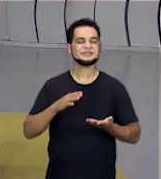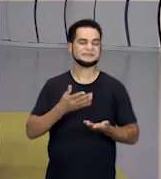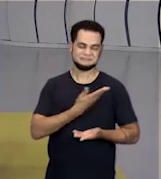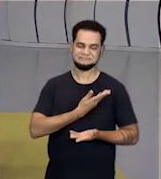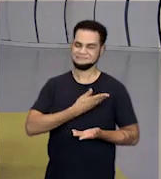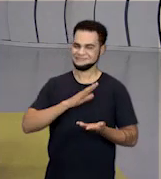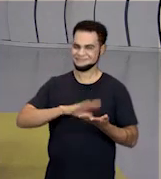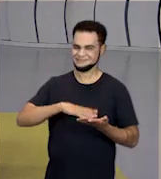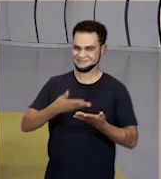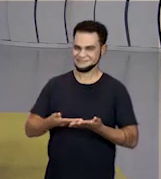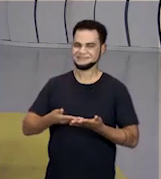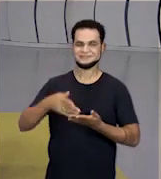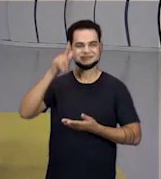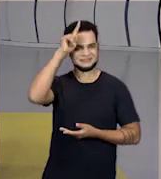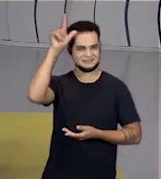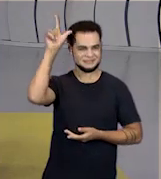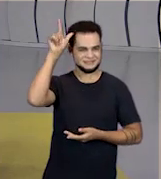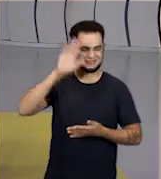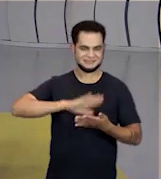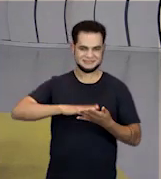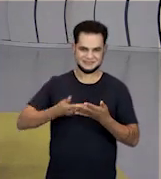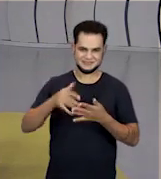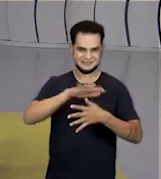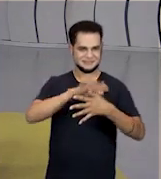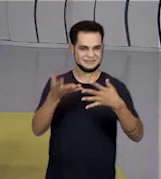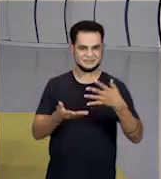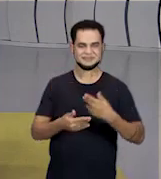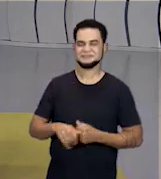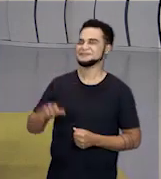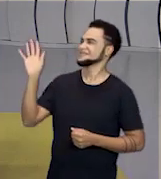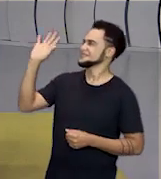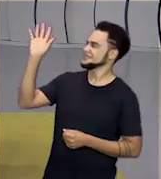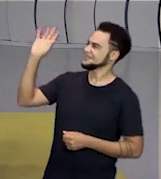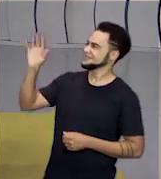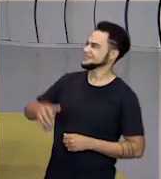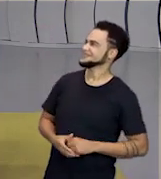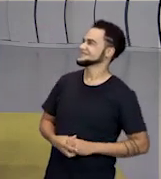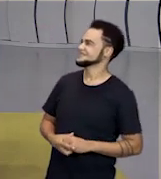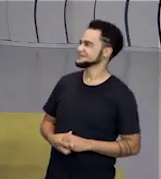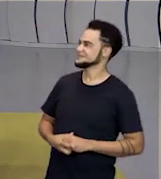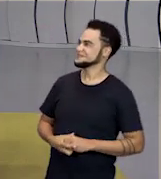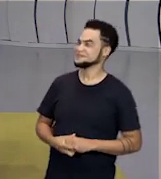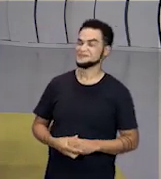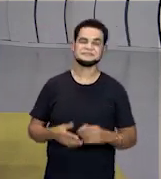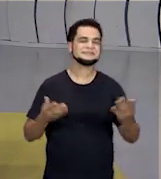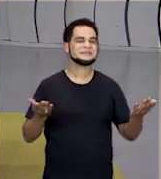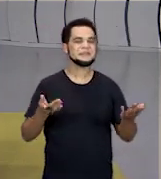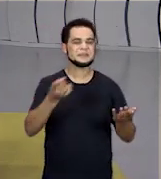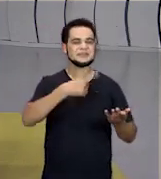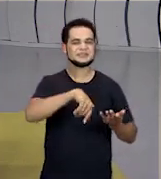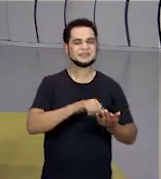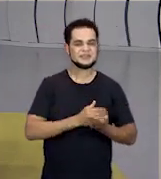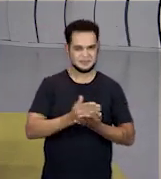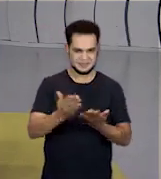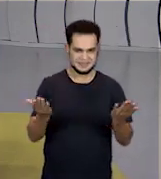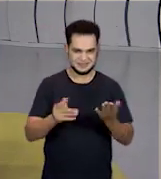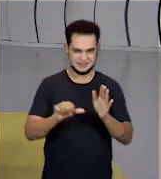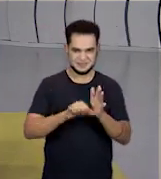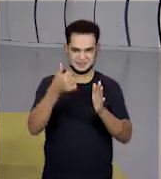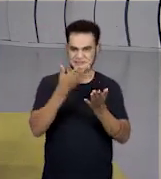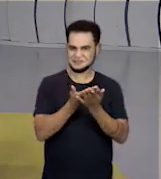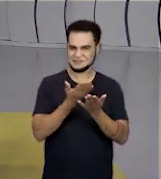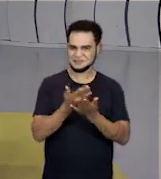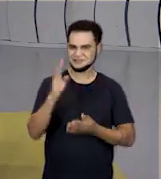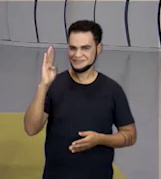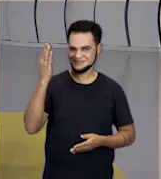amigo Gilbert, nosso intérprete de Libras. Olá, Gilbert! Para a gente dar início à nossa primeira aula de